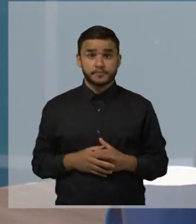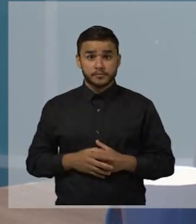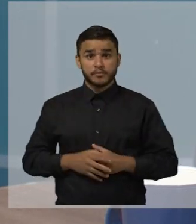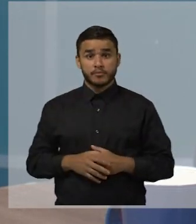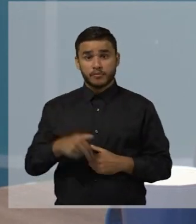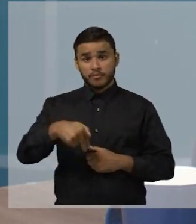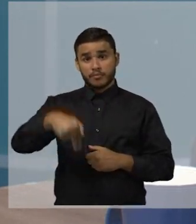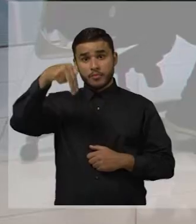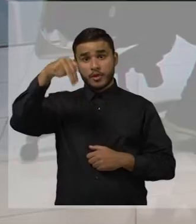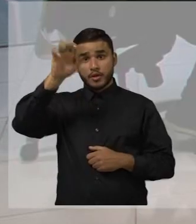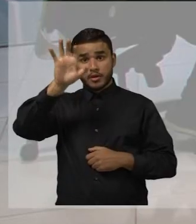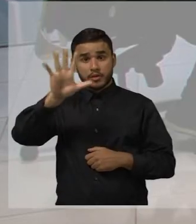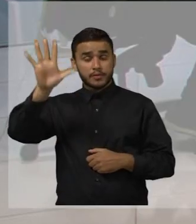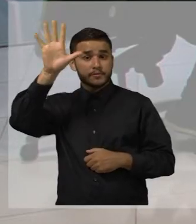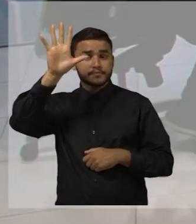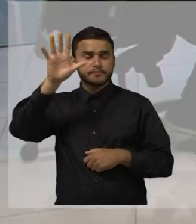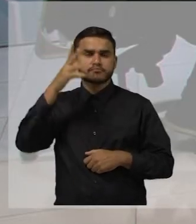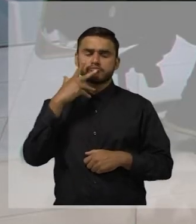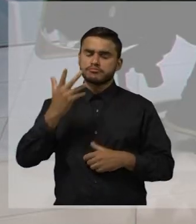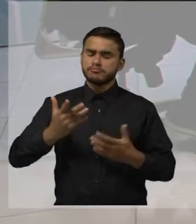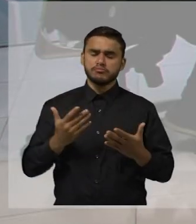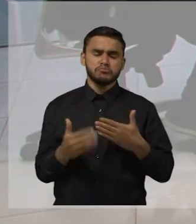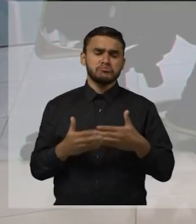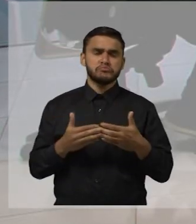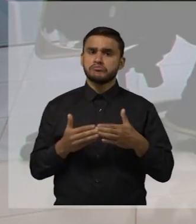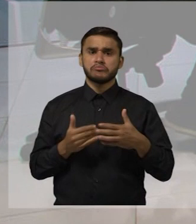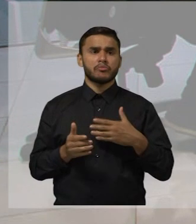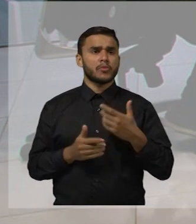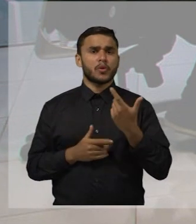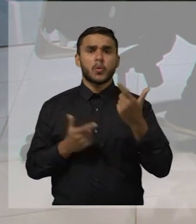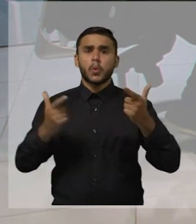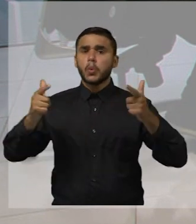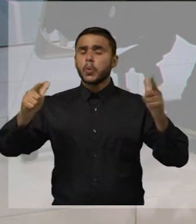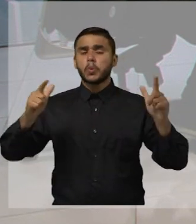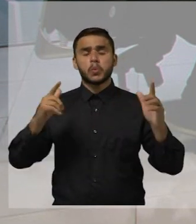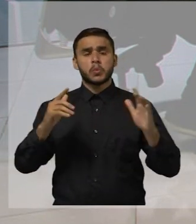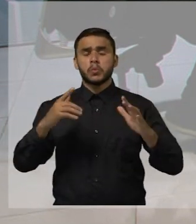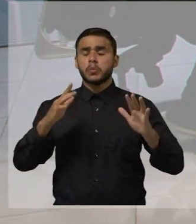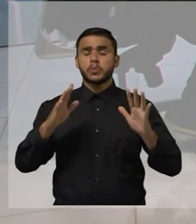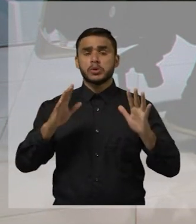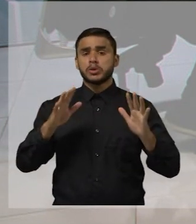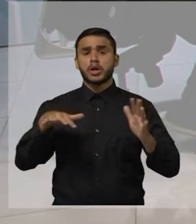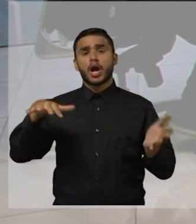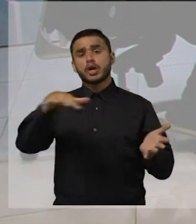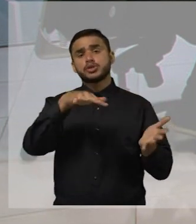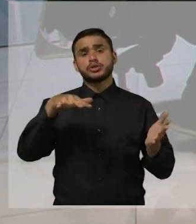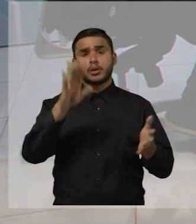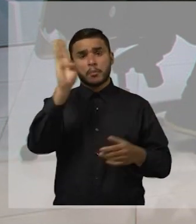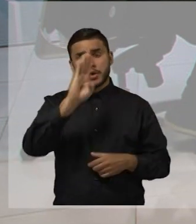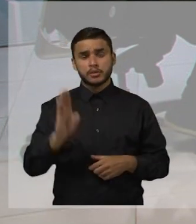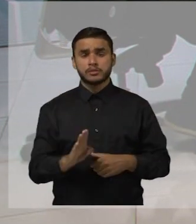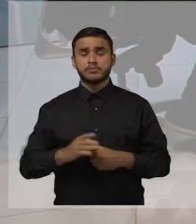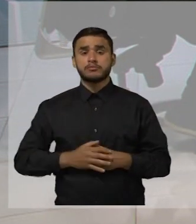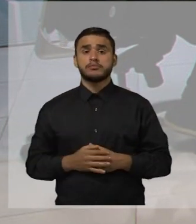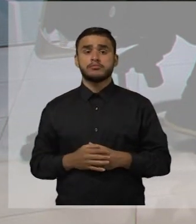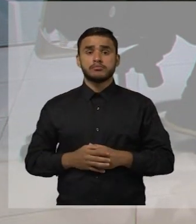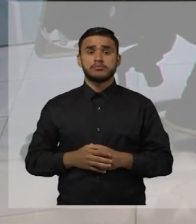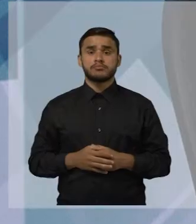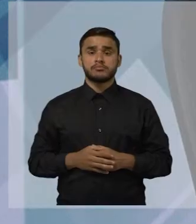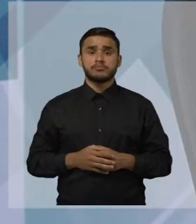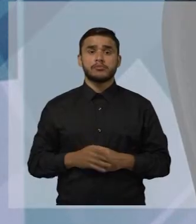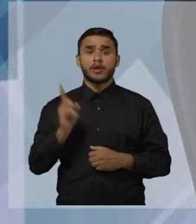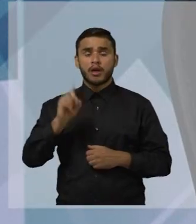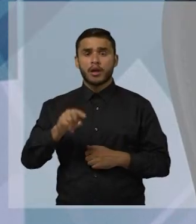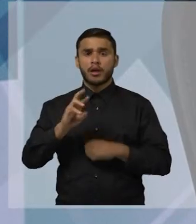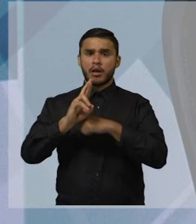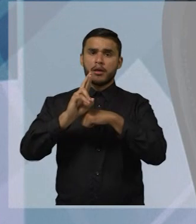Nordeste, como qualquer outra região brasileira, não representa